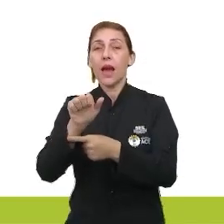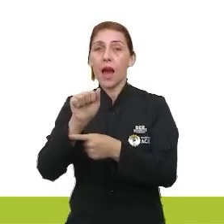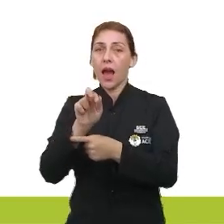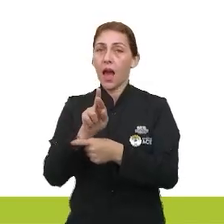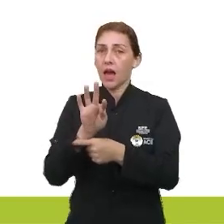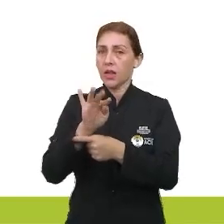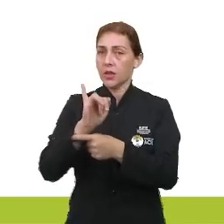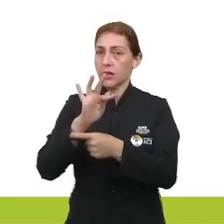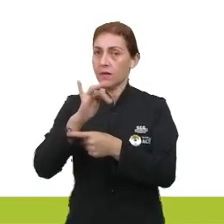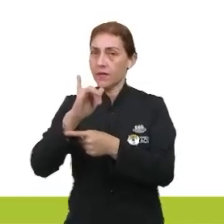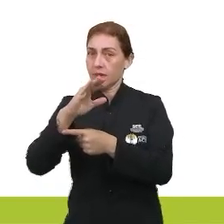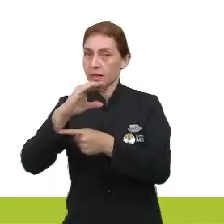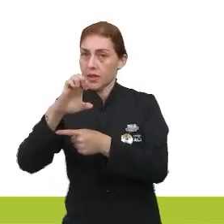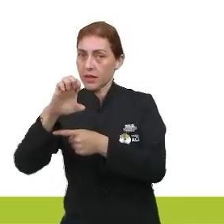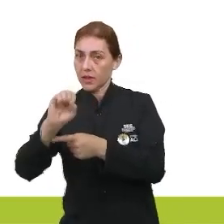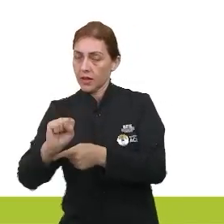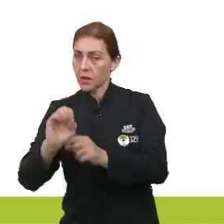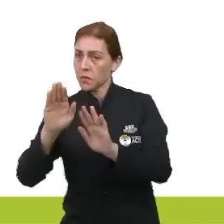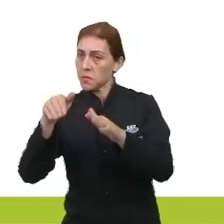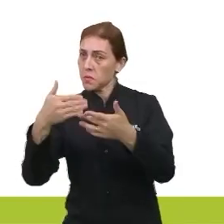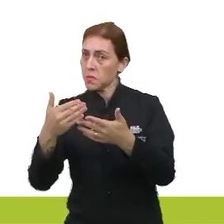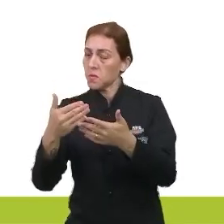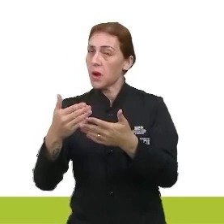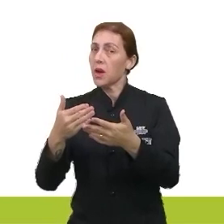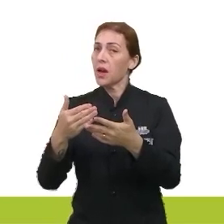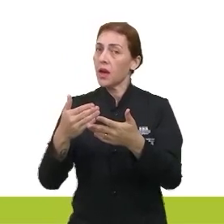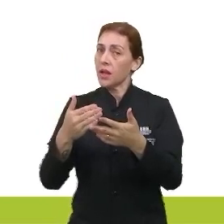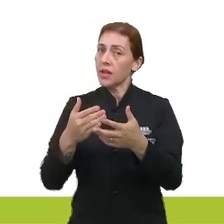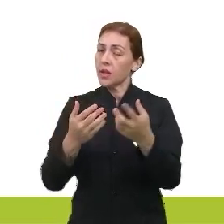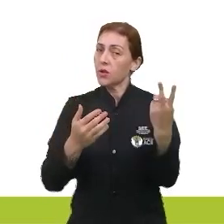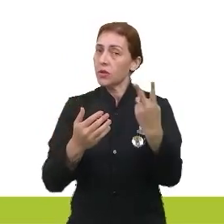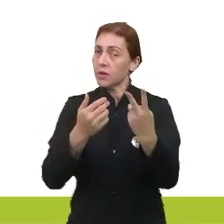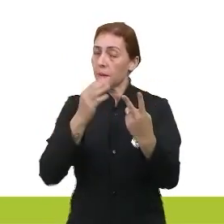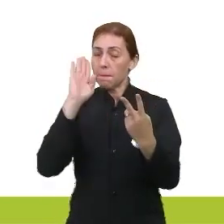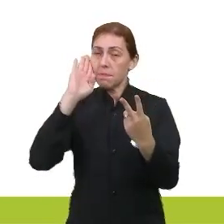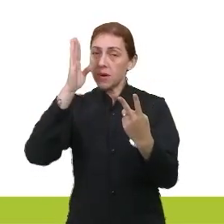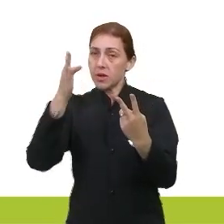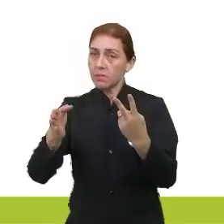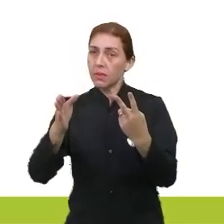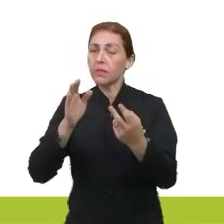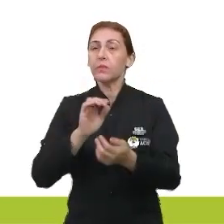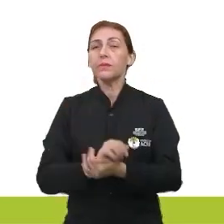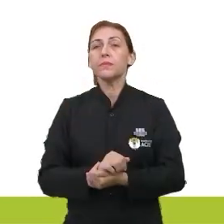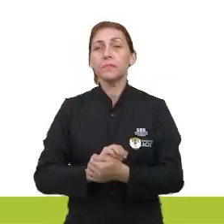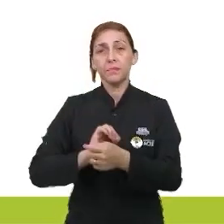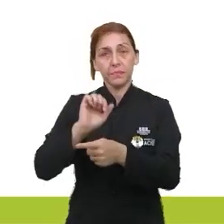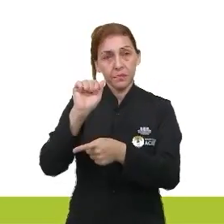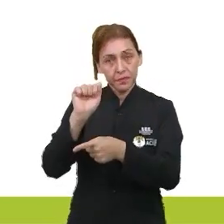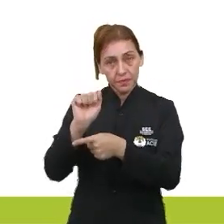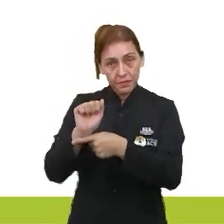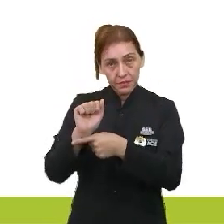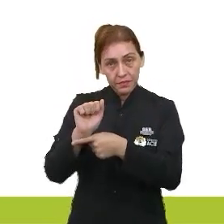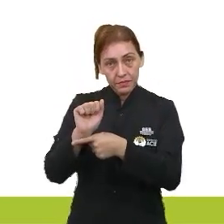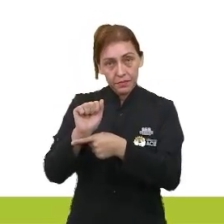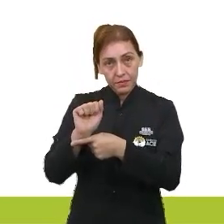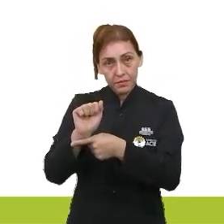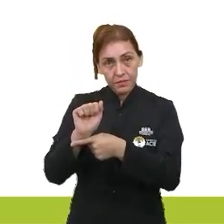artífices. Qual é a alternativa certa? Quais são os atores desse processo, gente? Letra